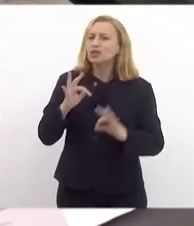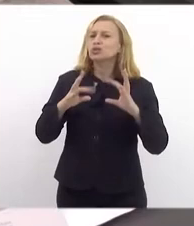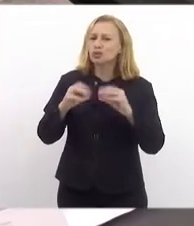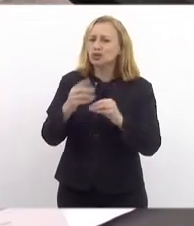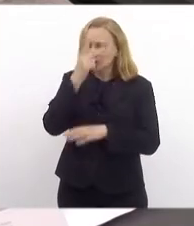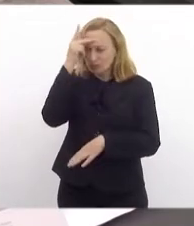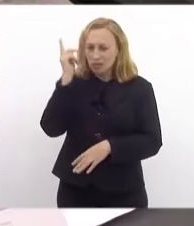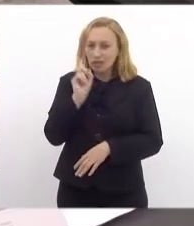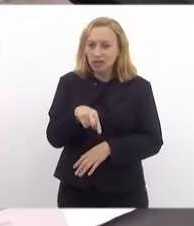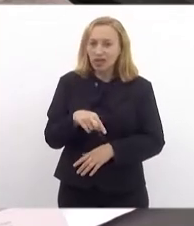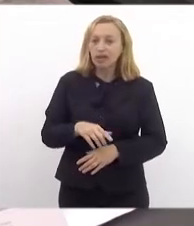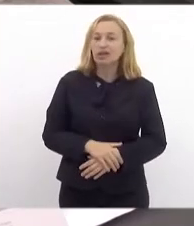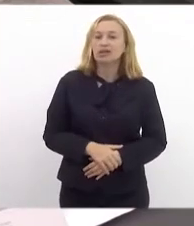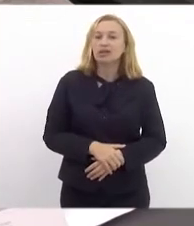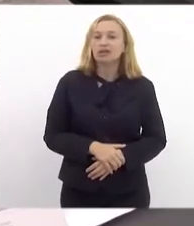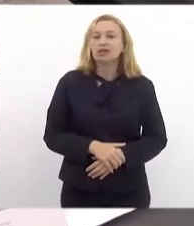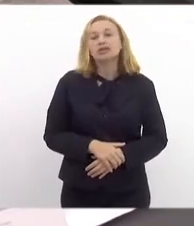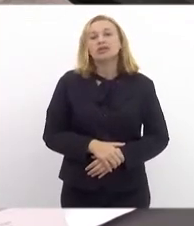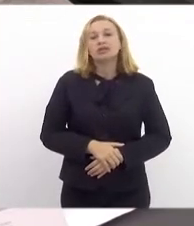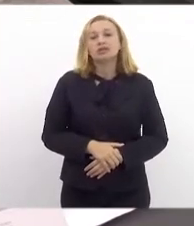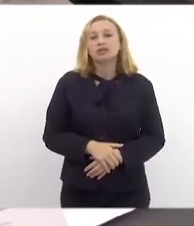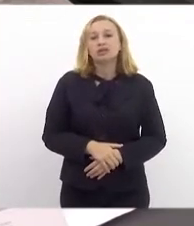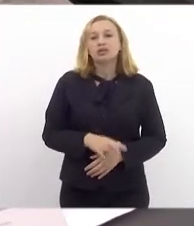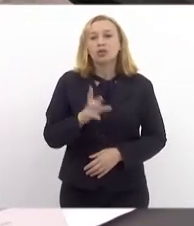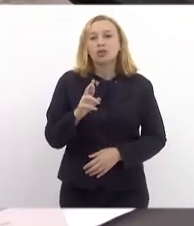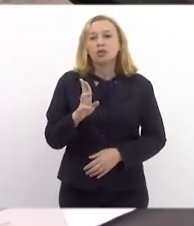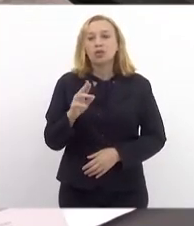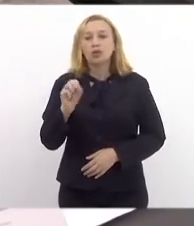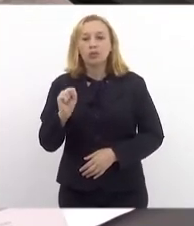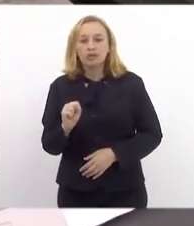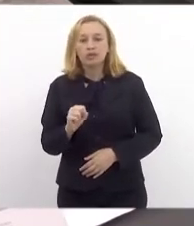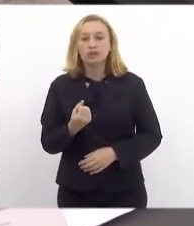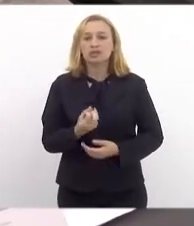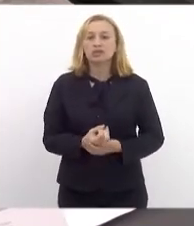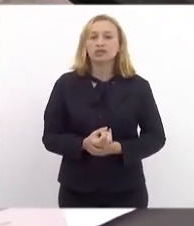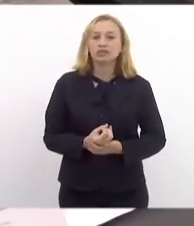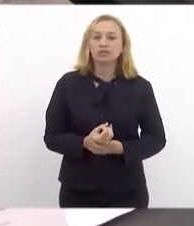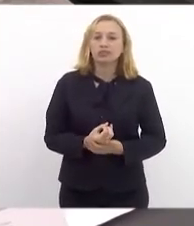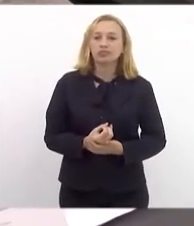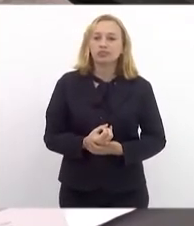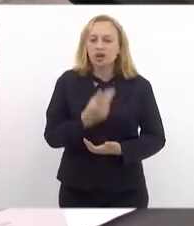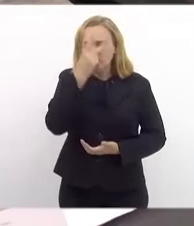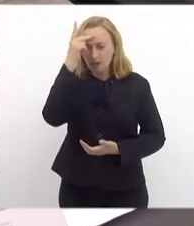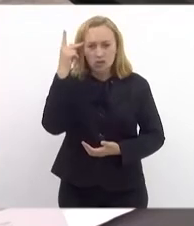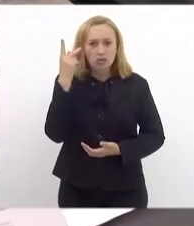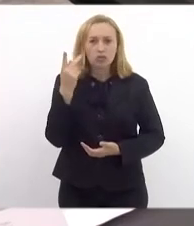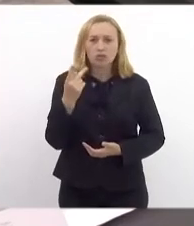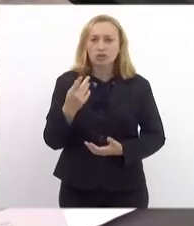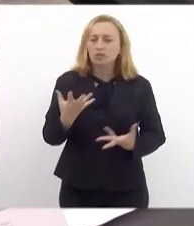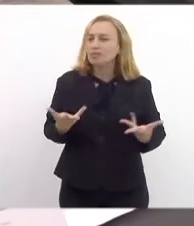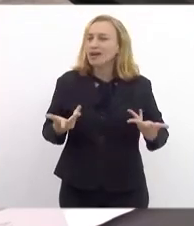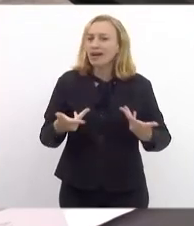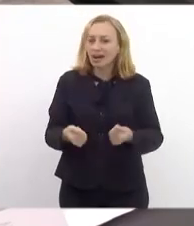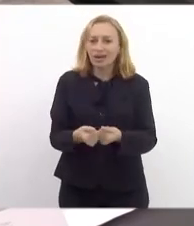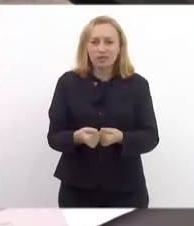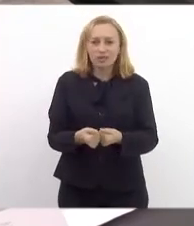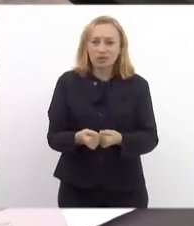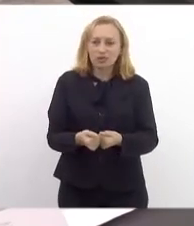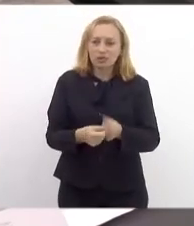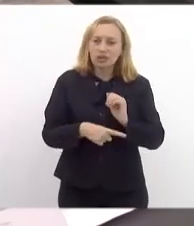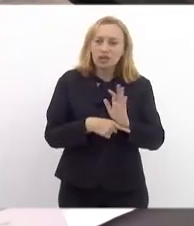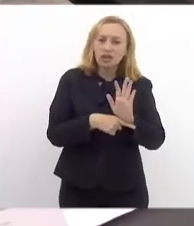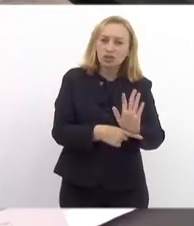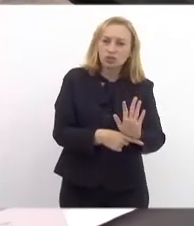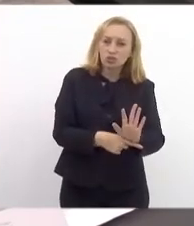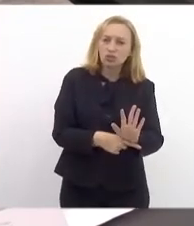é que o ponto leva volta agora com Rubens é um grande quadro em cima pessoa que que nova inovou na